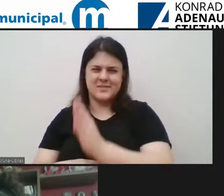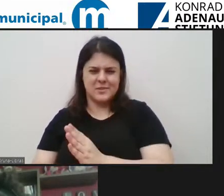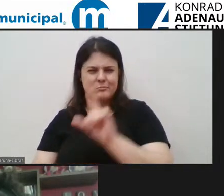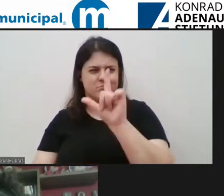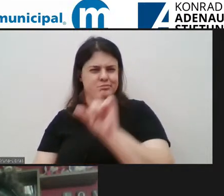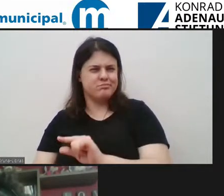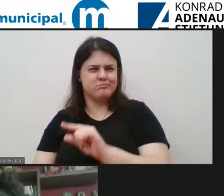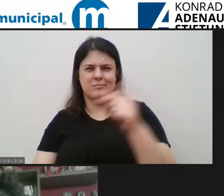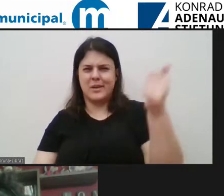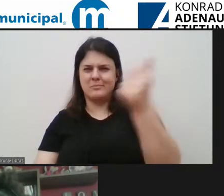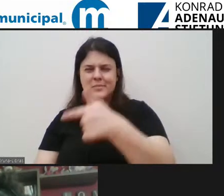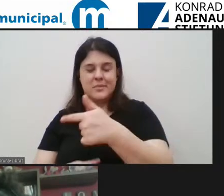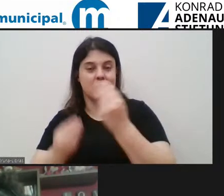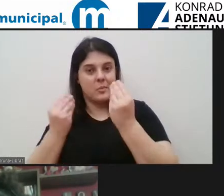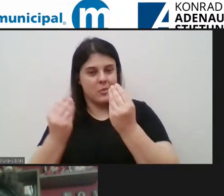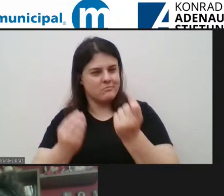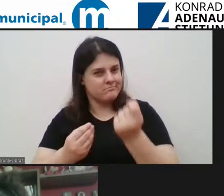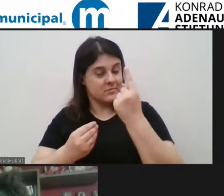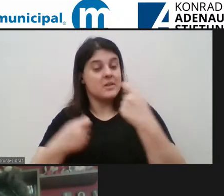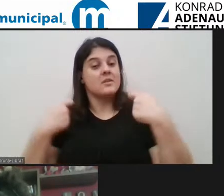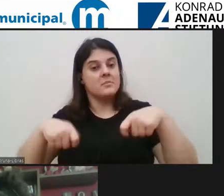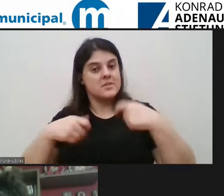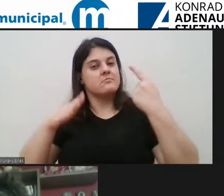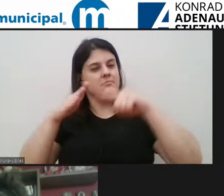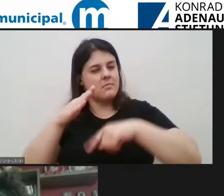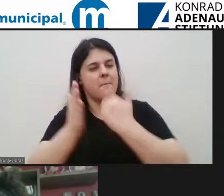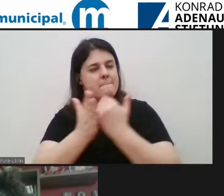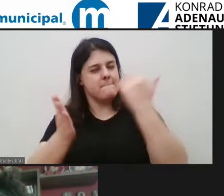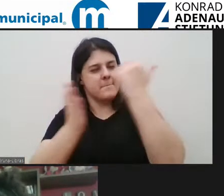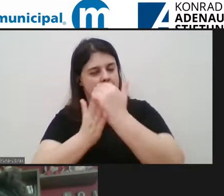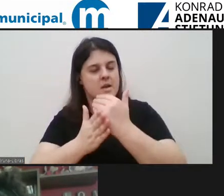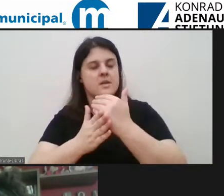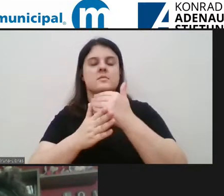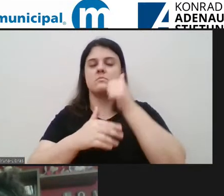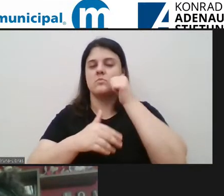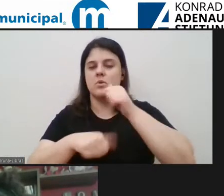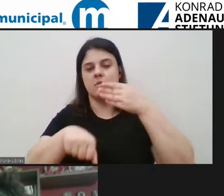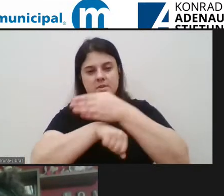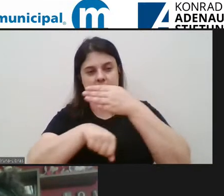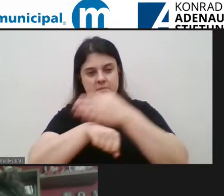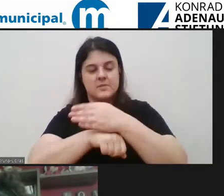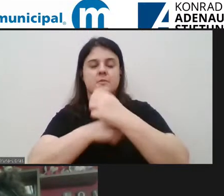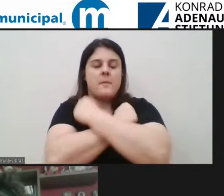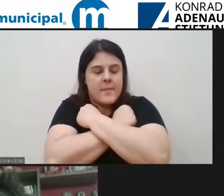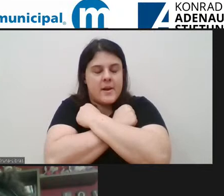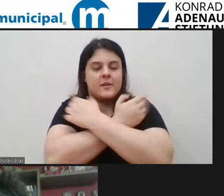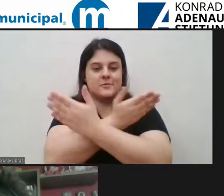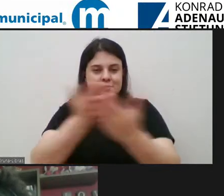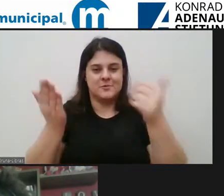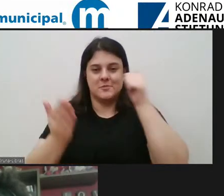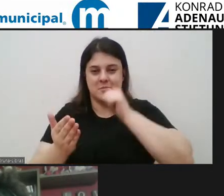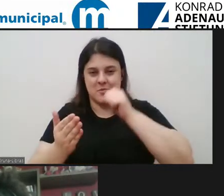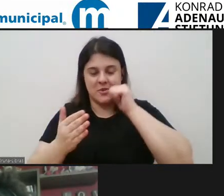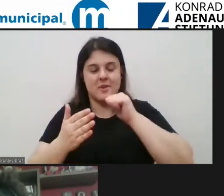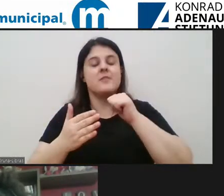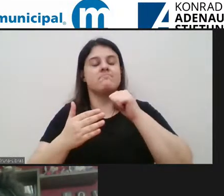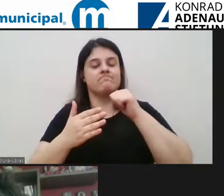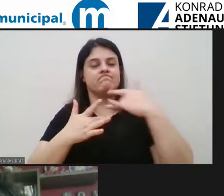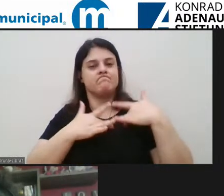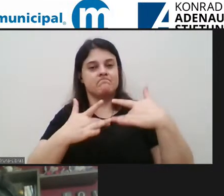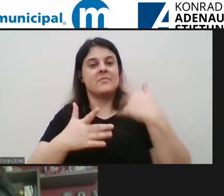absurdo nessa a gente fala para pensar então é preciso de aprofundar cada vez mais a participação política eu deixo aqui então meu abraço aí para as mulheres e me solidarizo